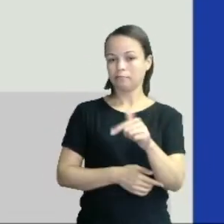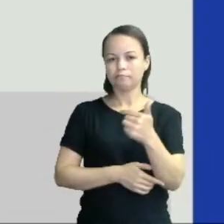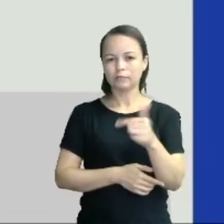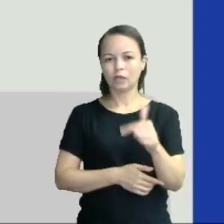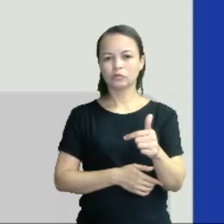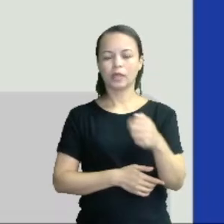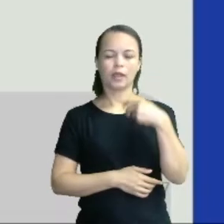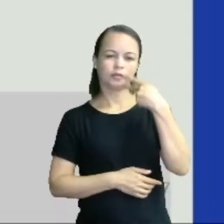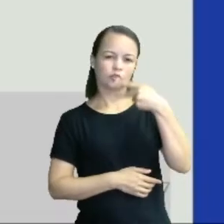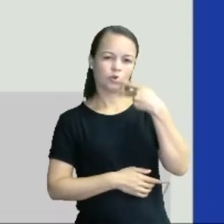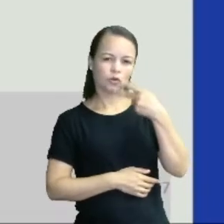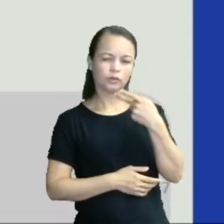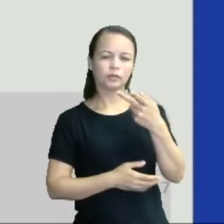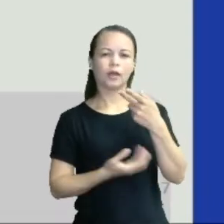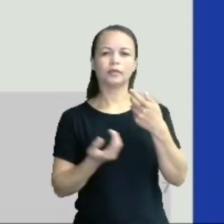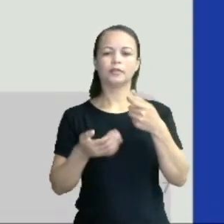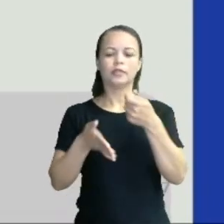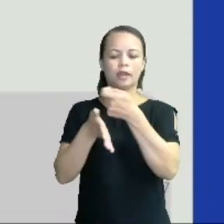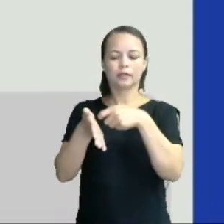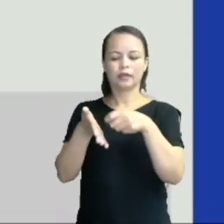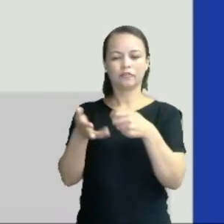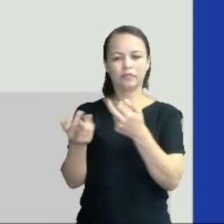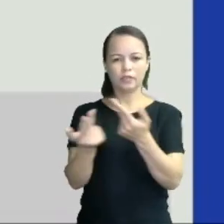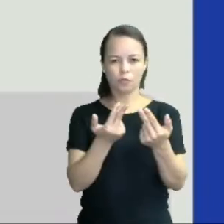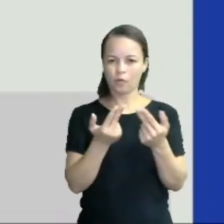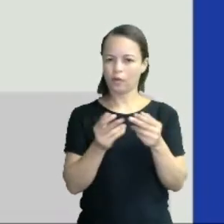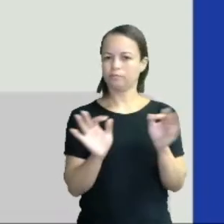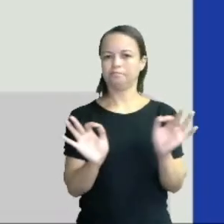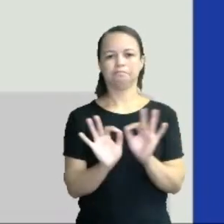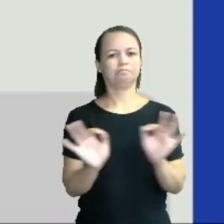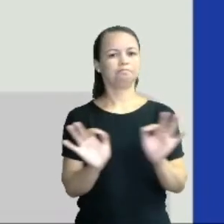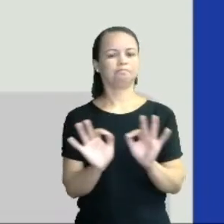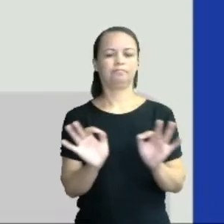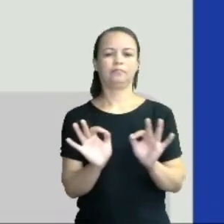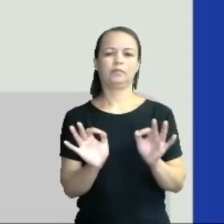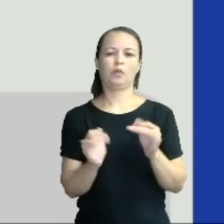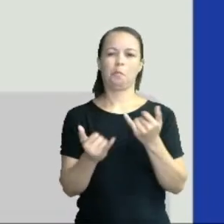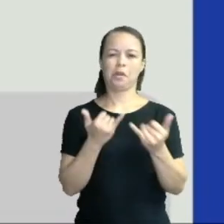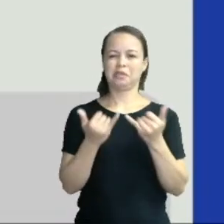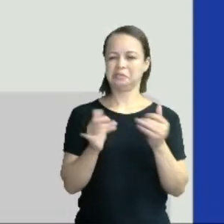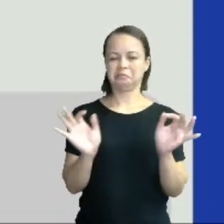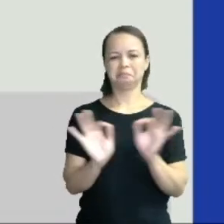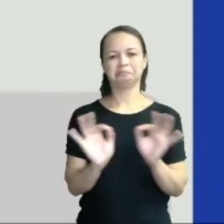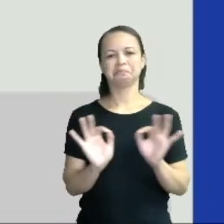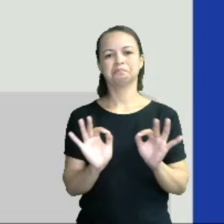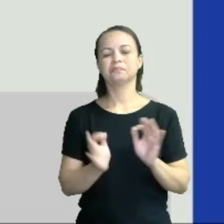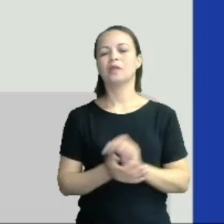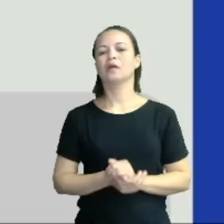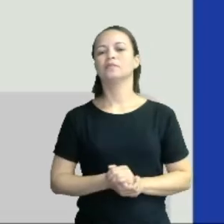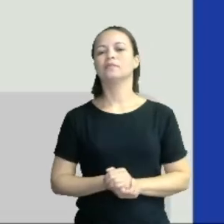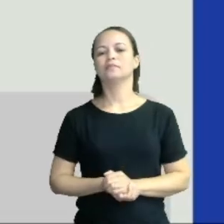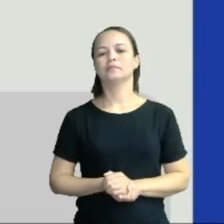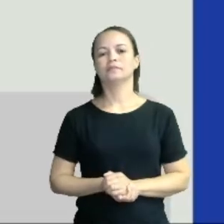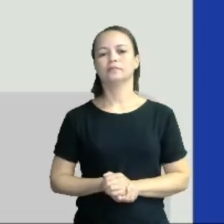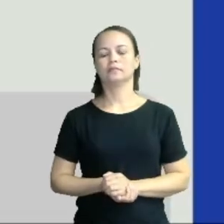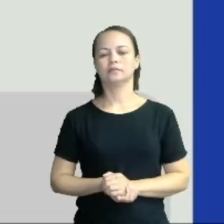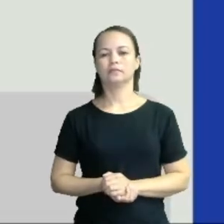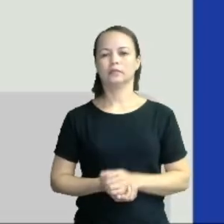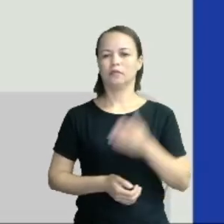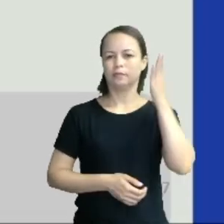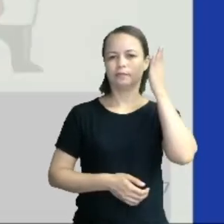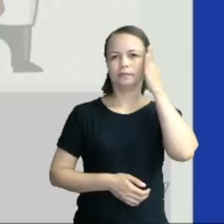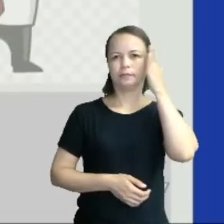a sonoridade e a grafia iguais ou parecidas, certo, gente?